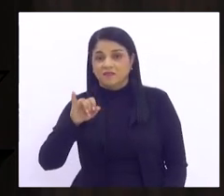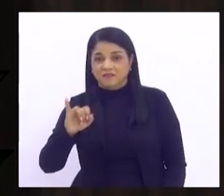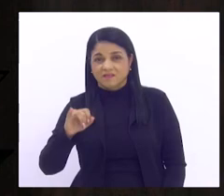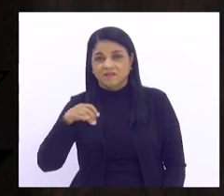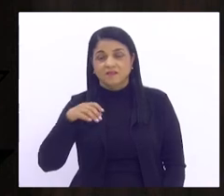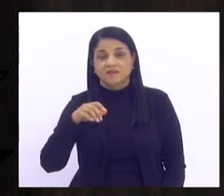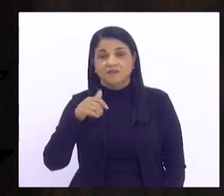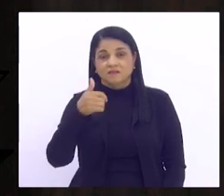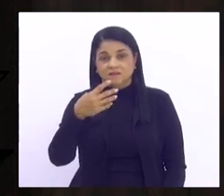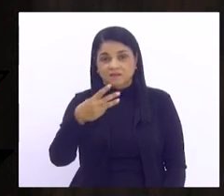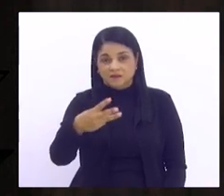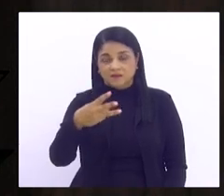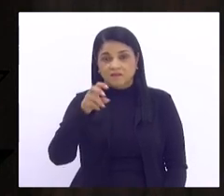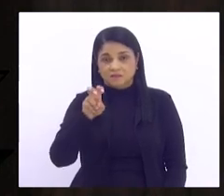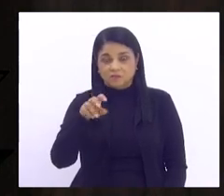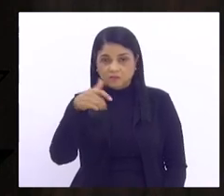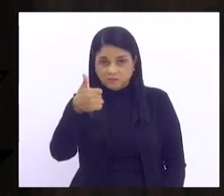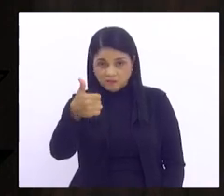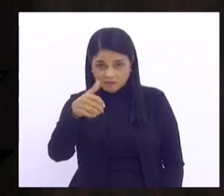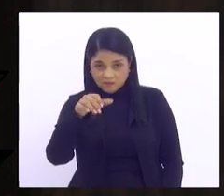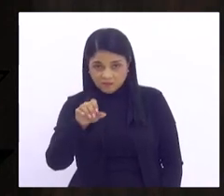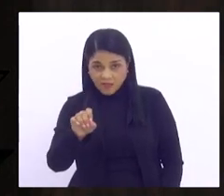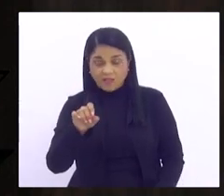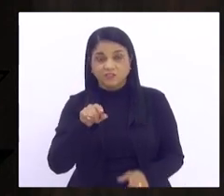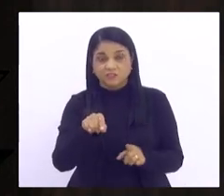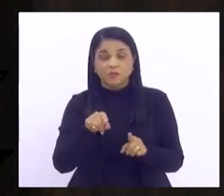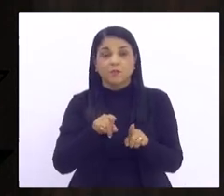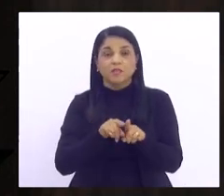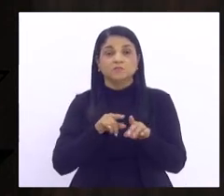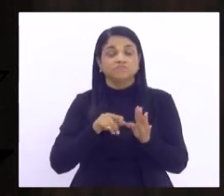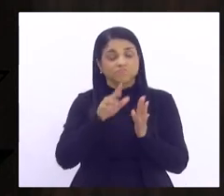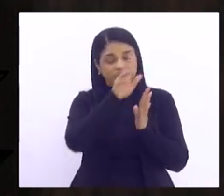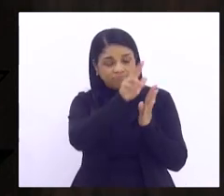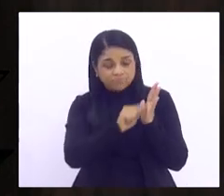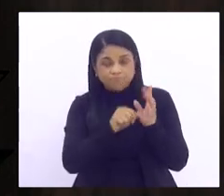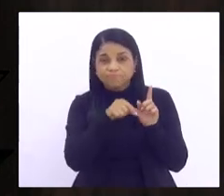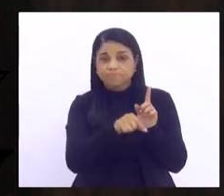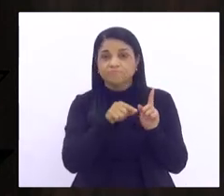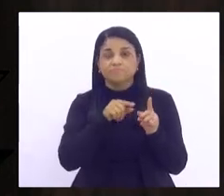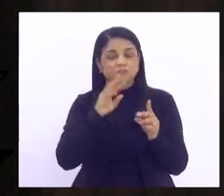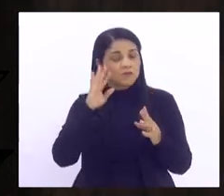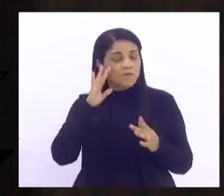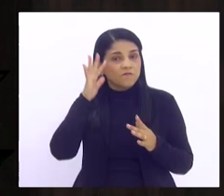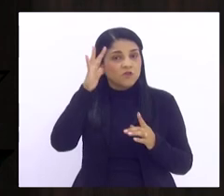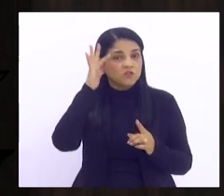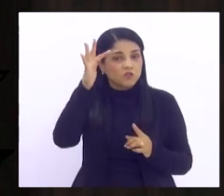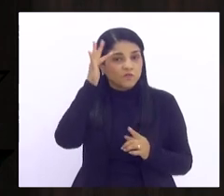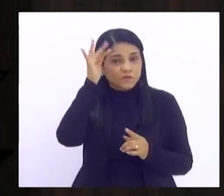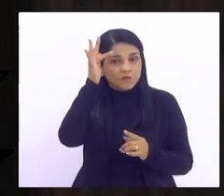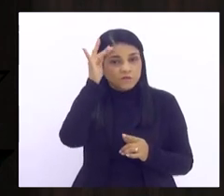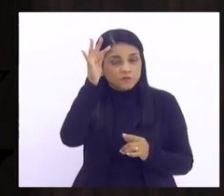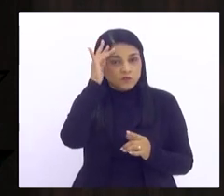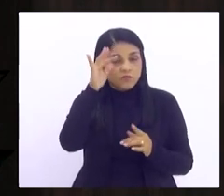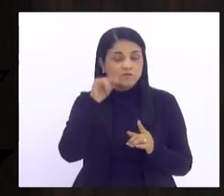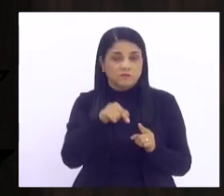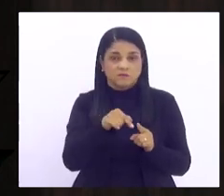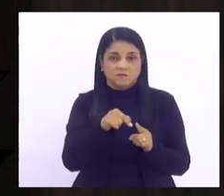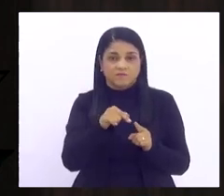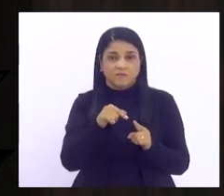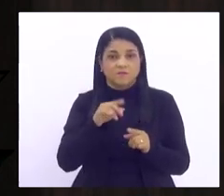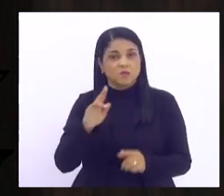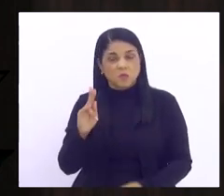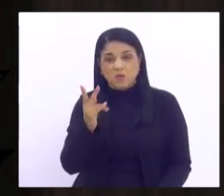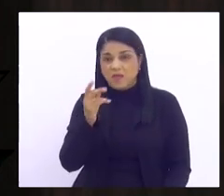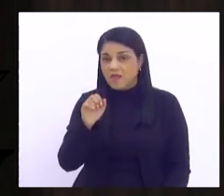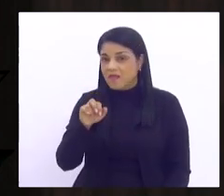Da mesma forma, esses argumentos também jurídicos que foram abordados, também de ordem filosóficas, que foram abordados brilhantemente pelo doutor